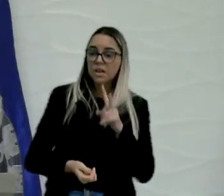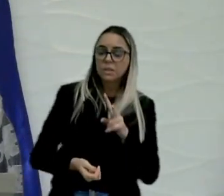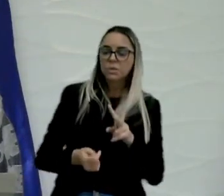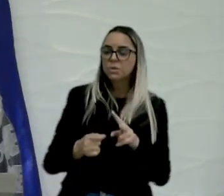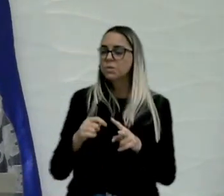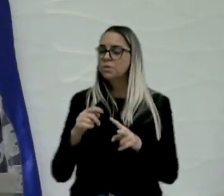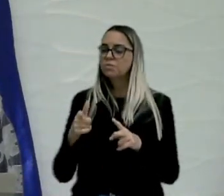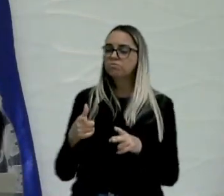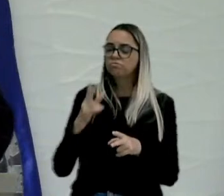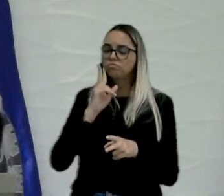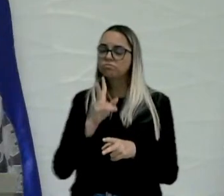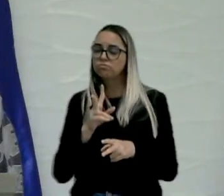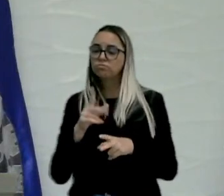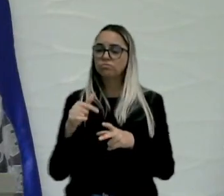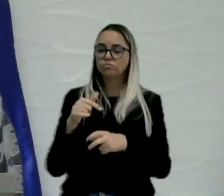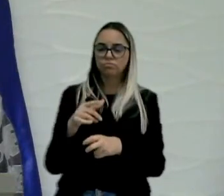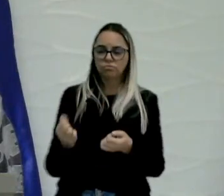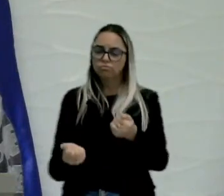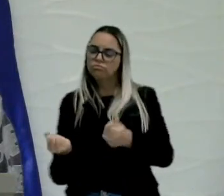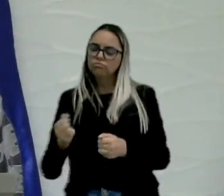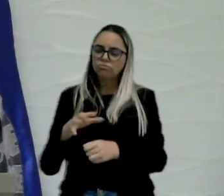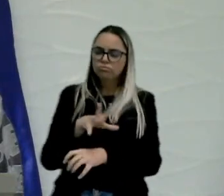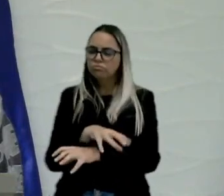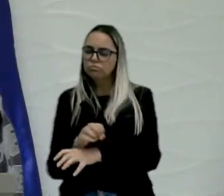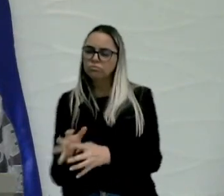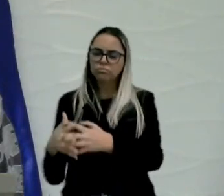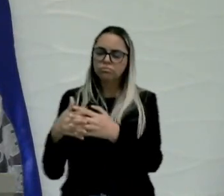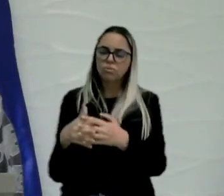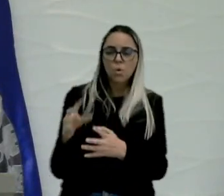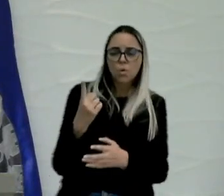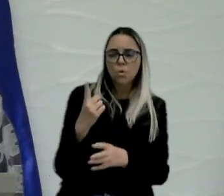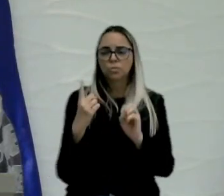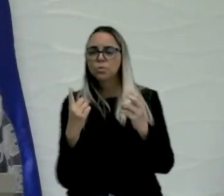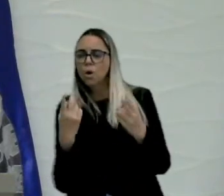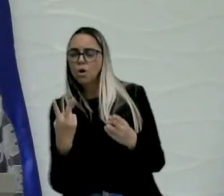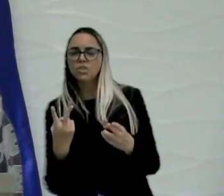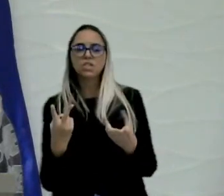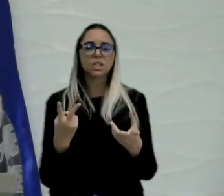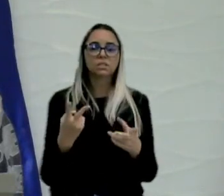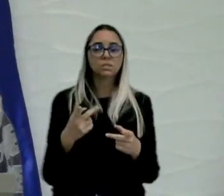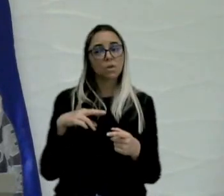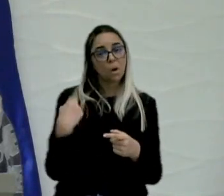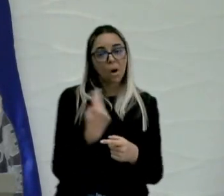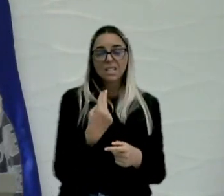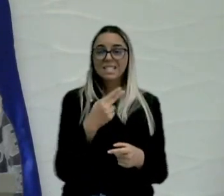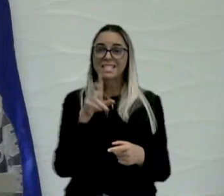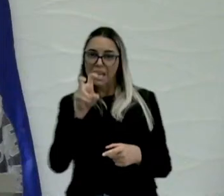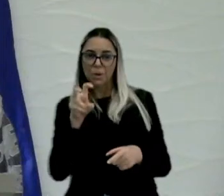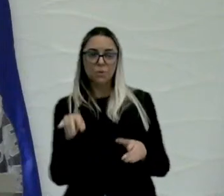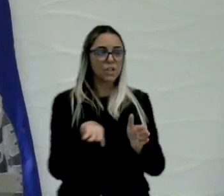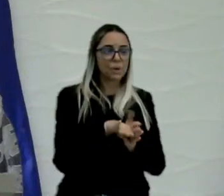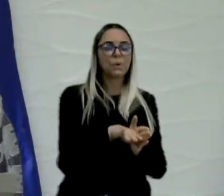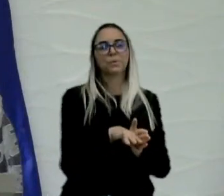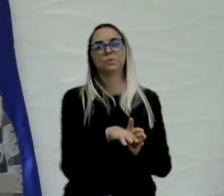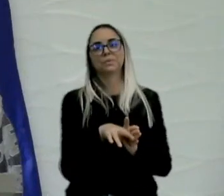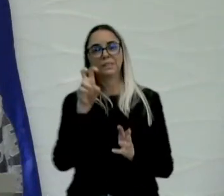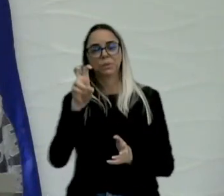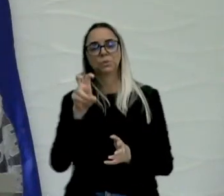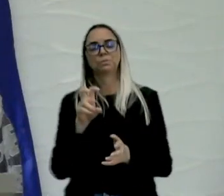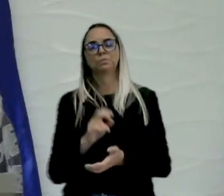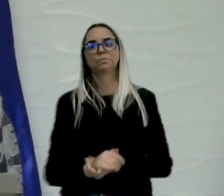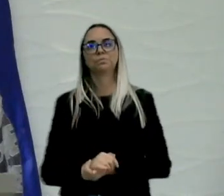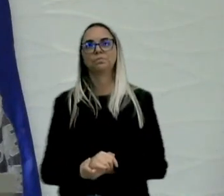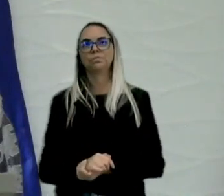Bruno tava com trator arando terra um ou dois lá nós chegamos com cinco